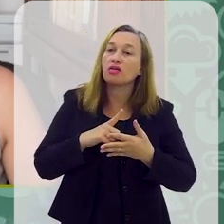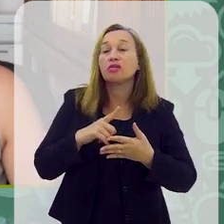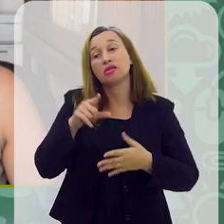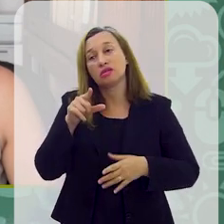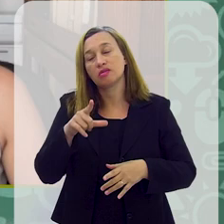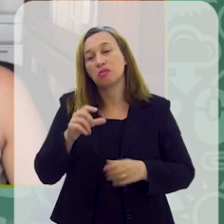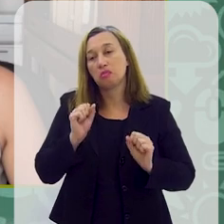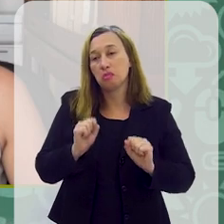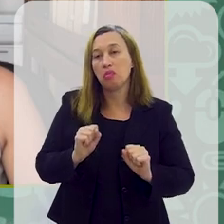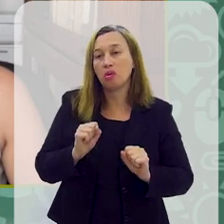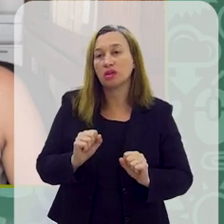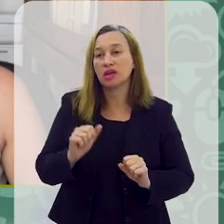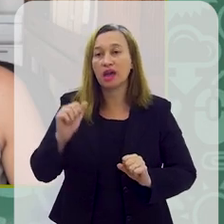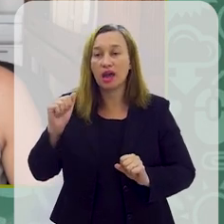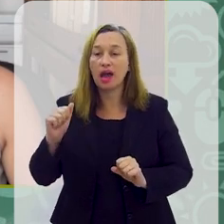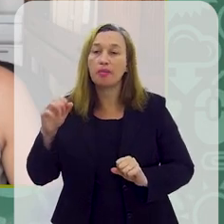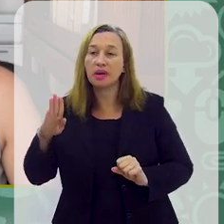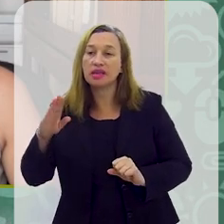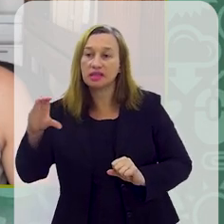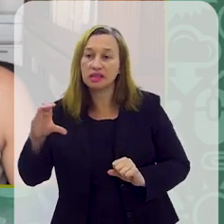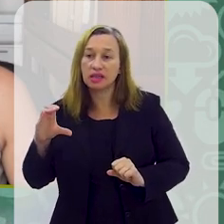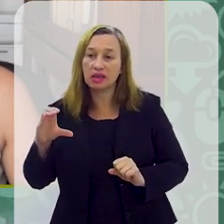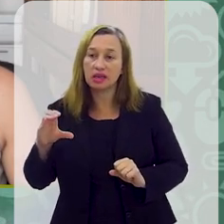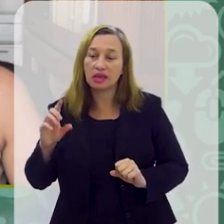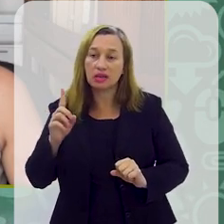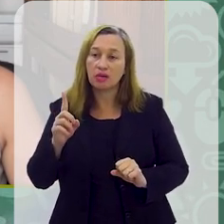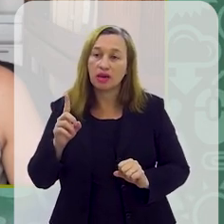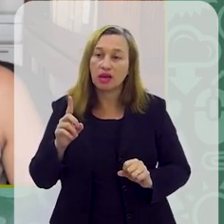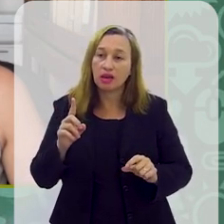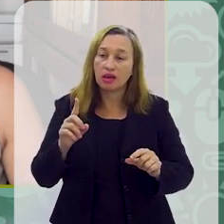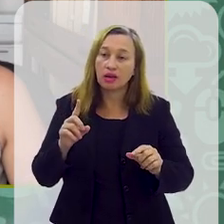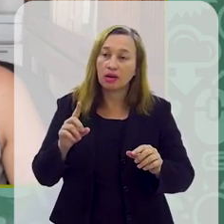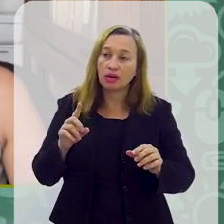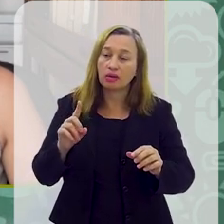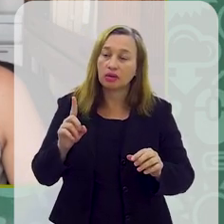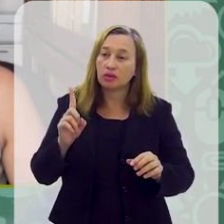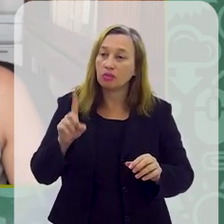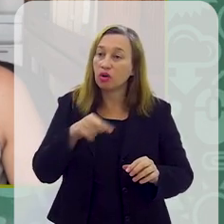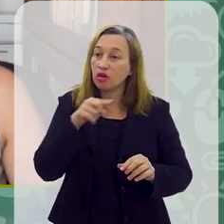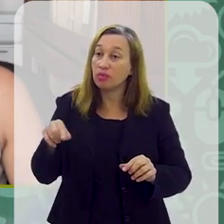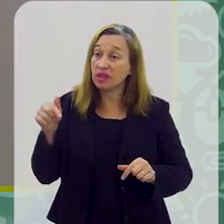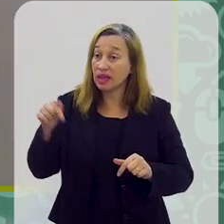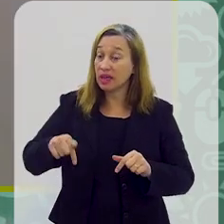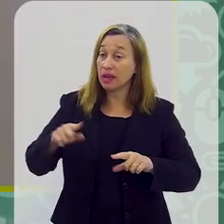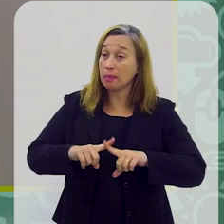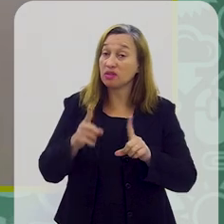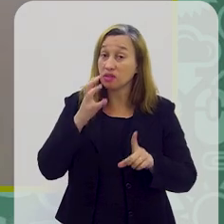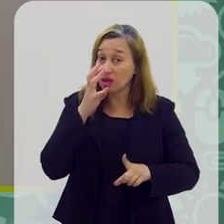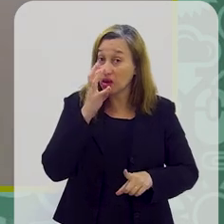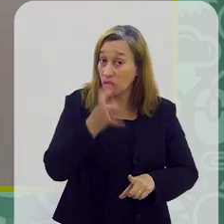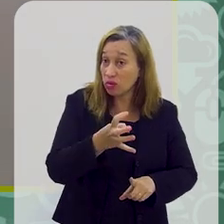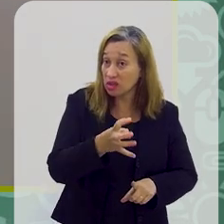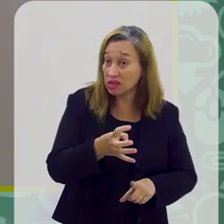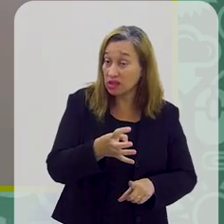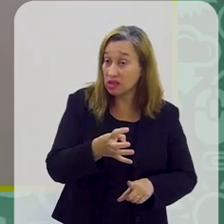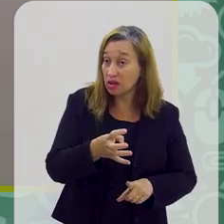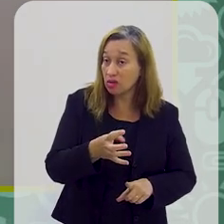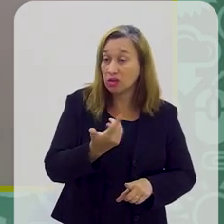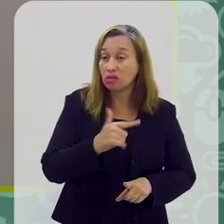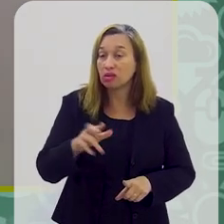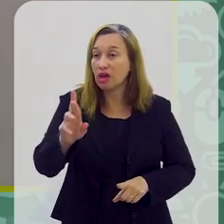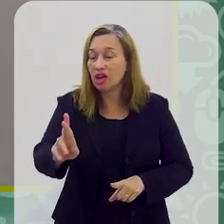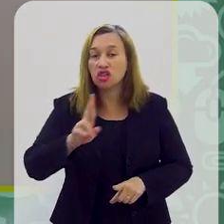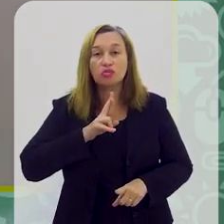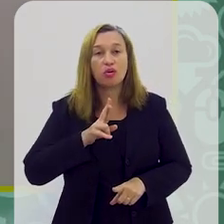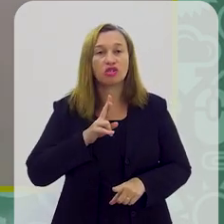tem, você tem lá, você pode tal coisa. Não é permitido aqui. Mas quando você faz a denúncia, você tenta